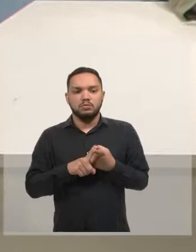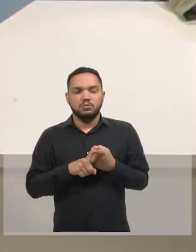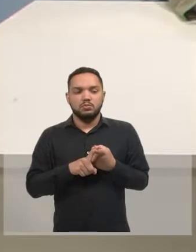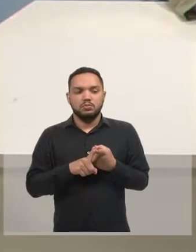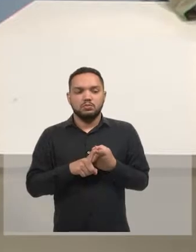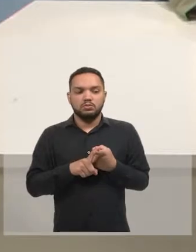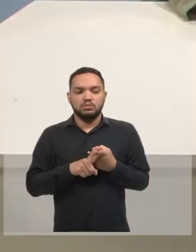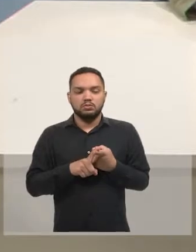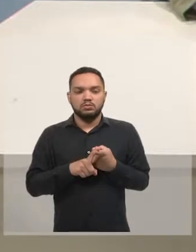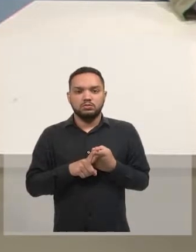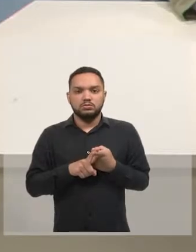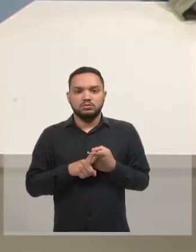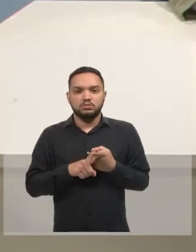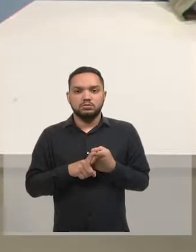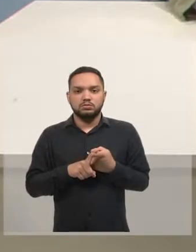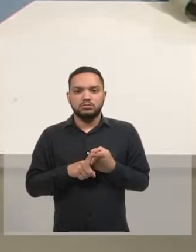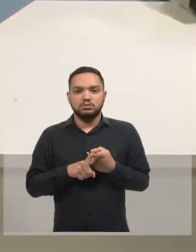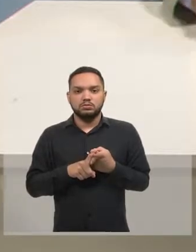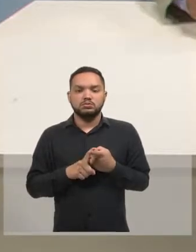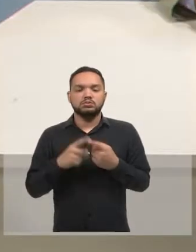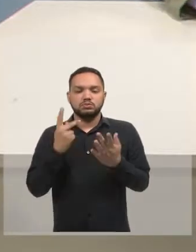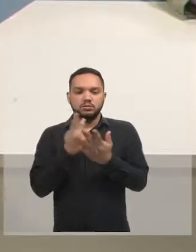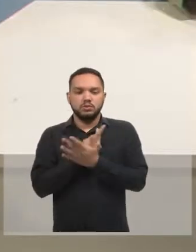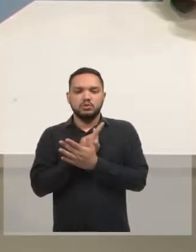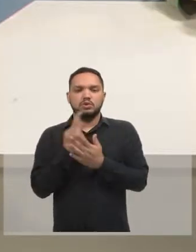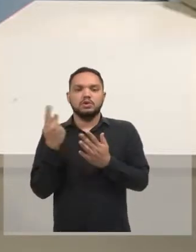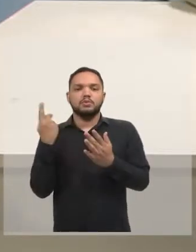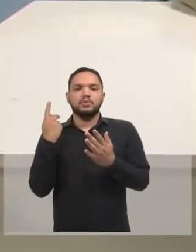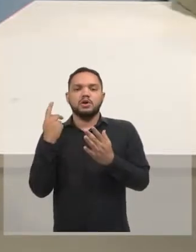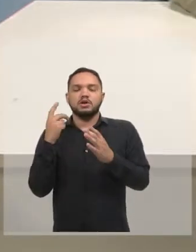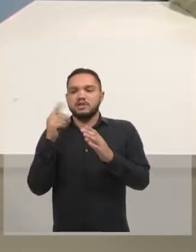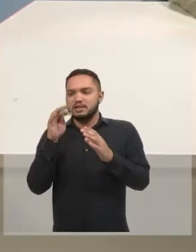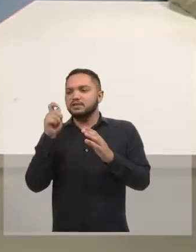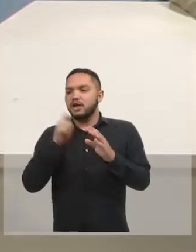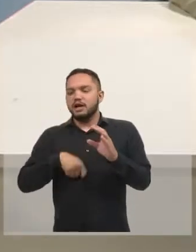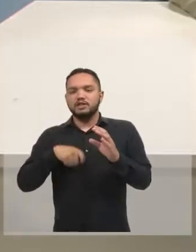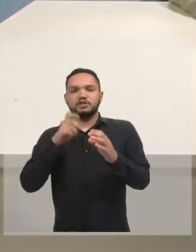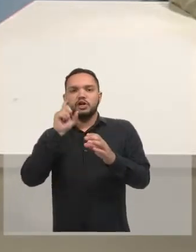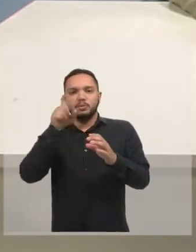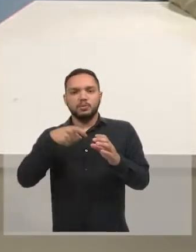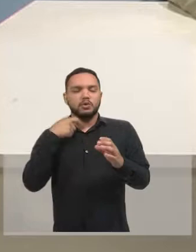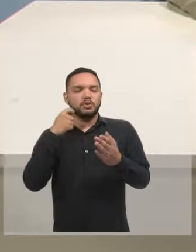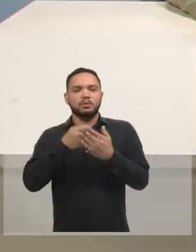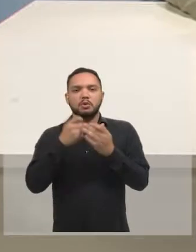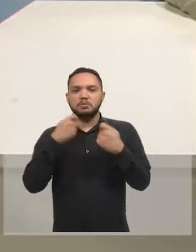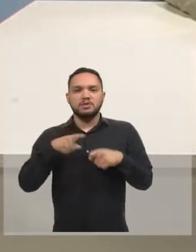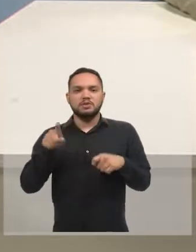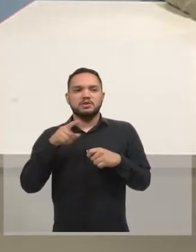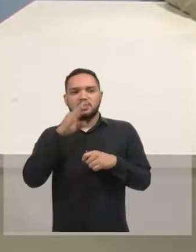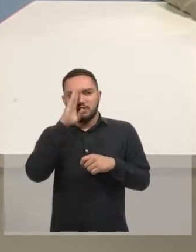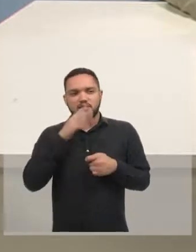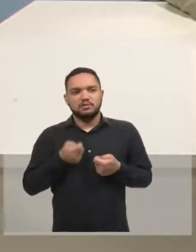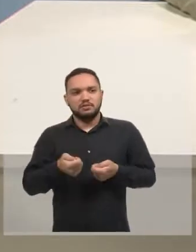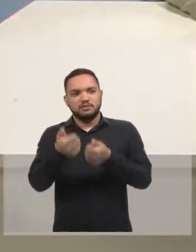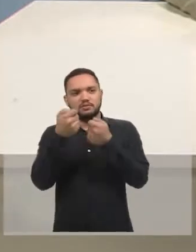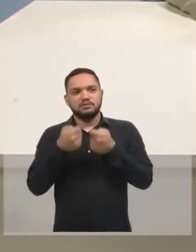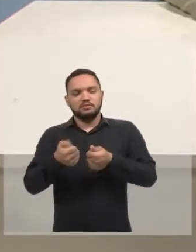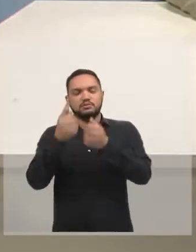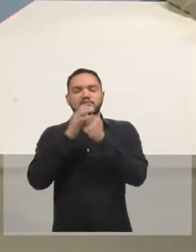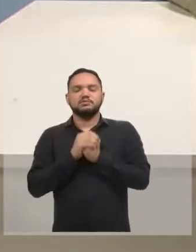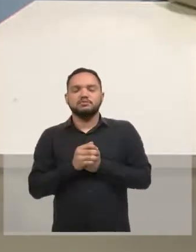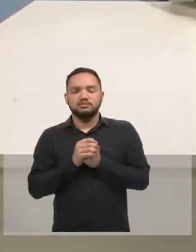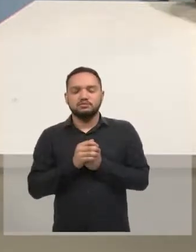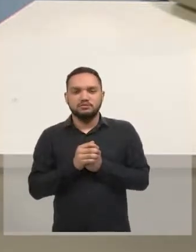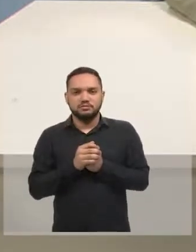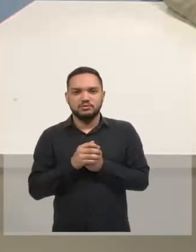condição de isenções, né, para instalações de empresas, a manutenção do Fundeb, olha aí, foi uma... Aquilo que